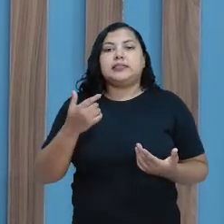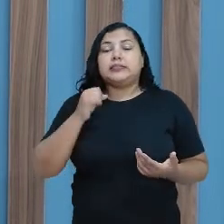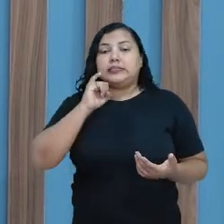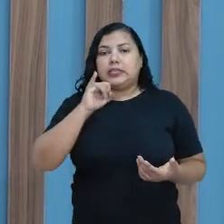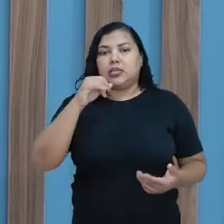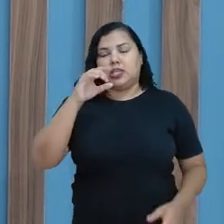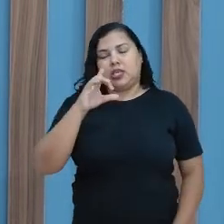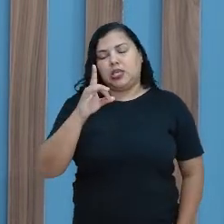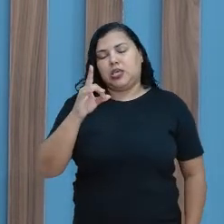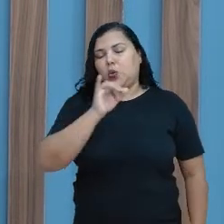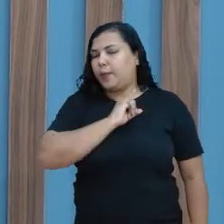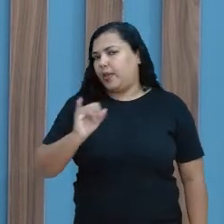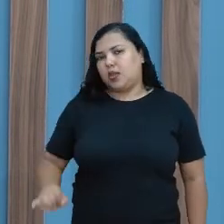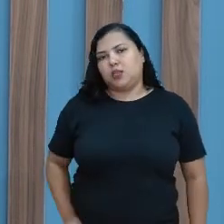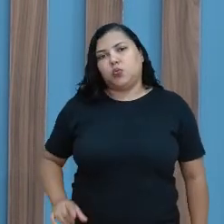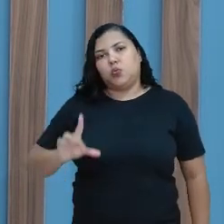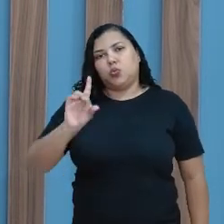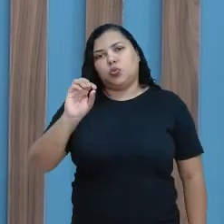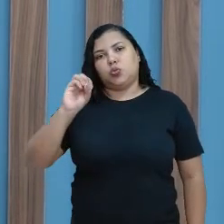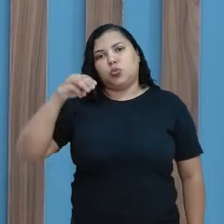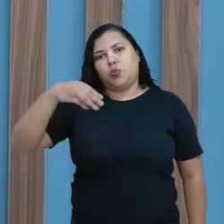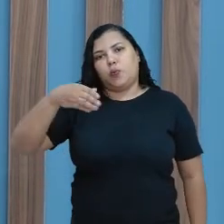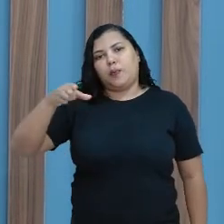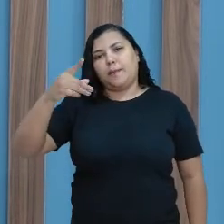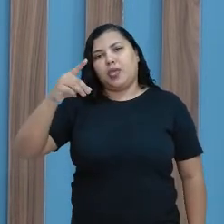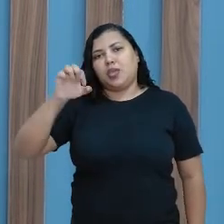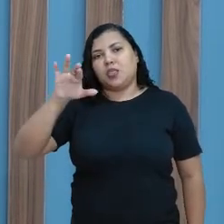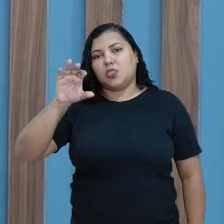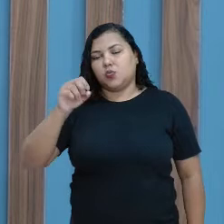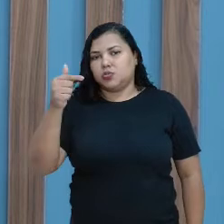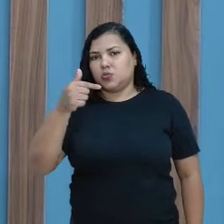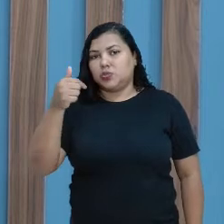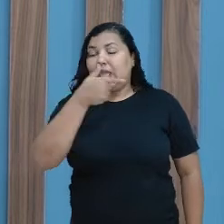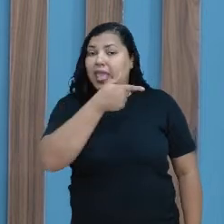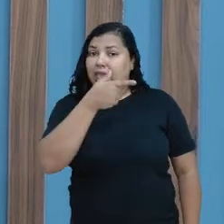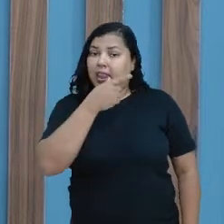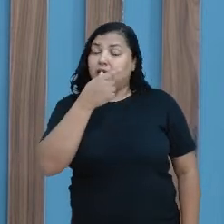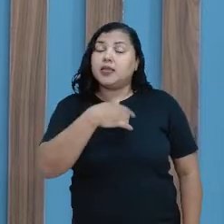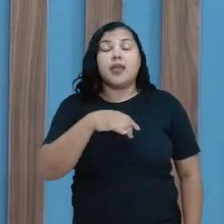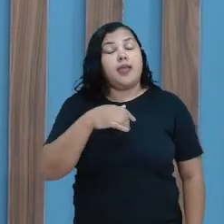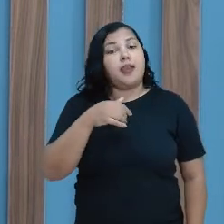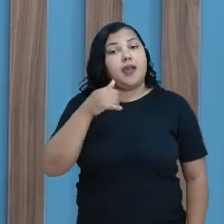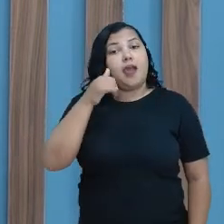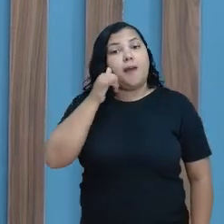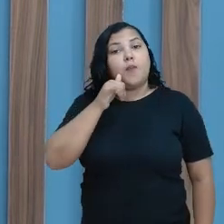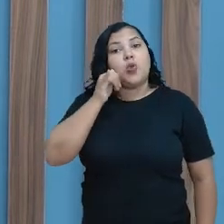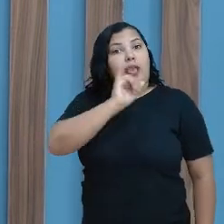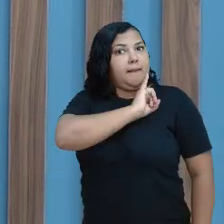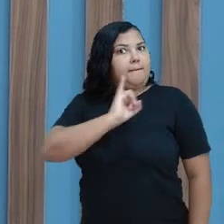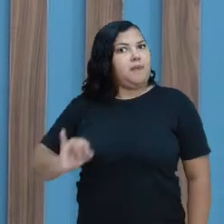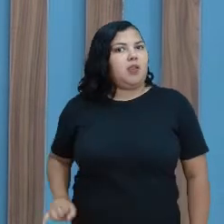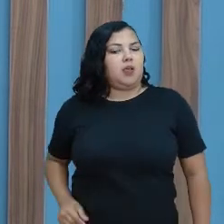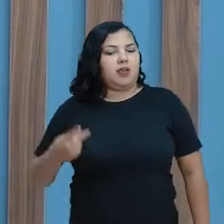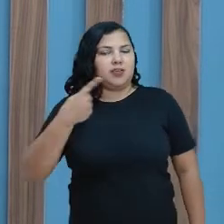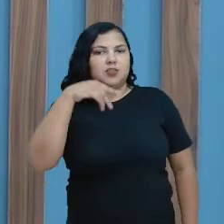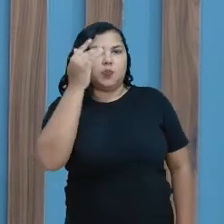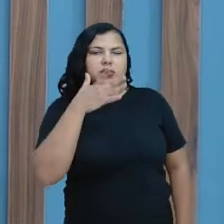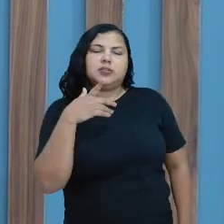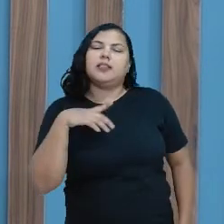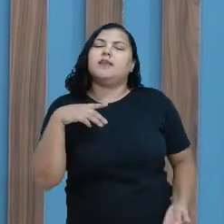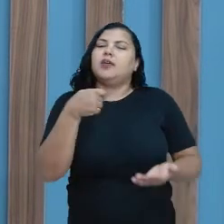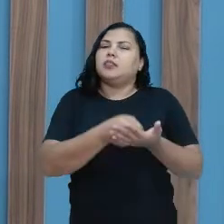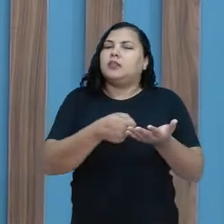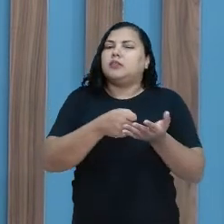Dom Pedro II, seja por abdicação ou por morte, ela seria a imperatriz do Brasil. Então ela estava tentando ali já fazer um